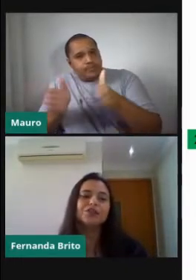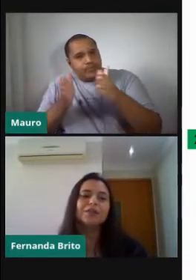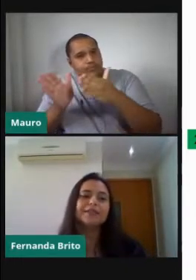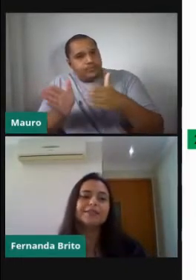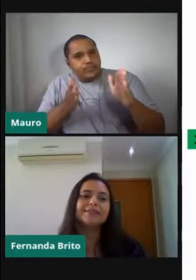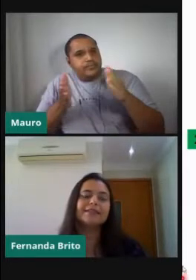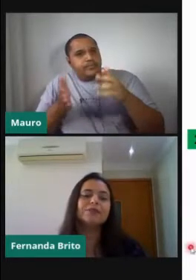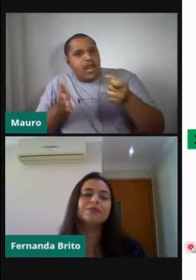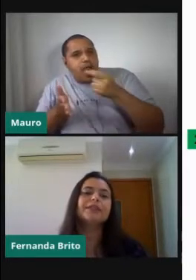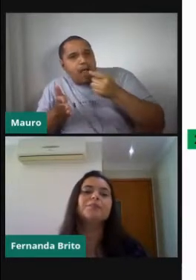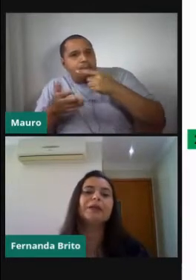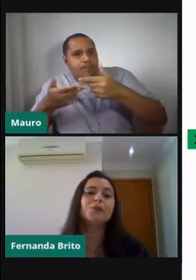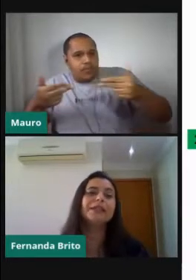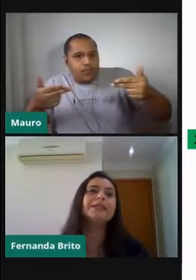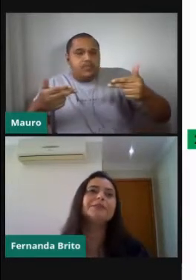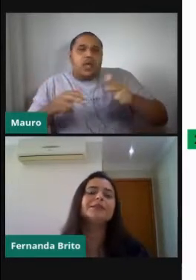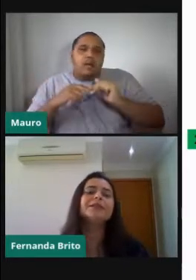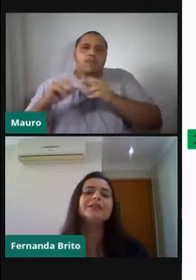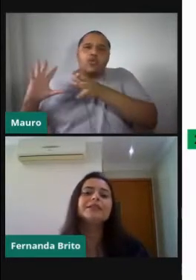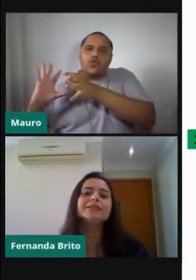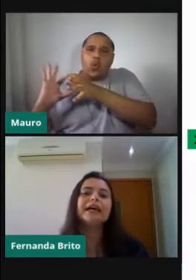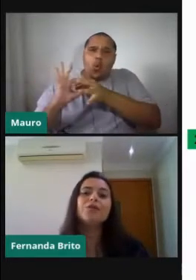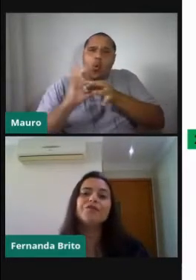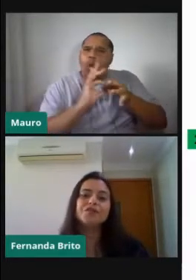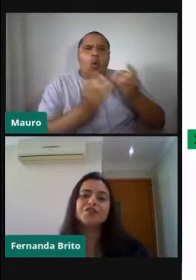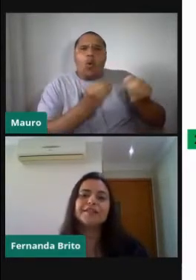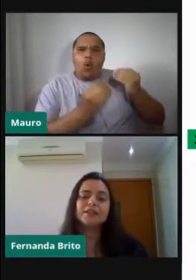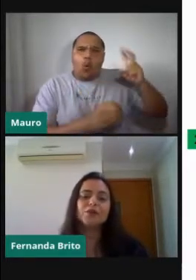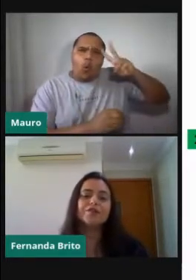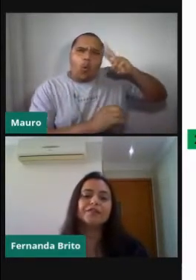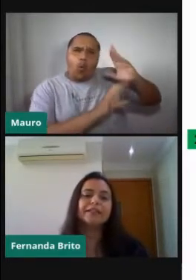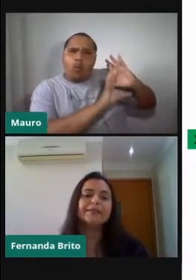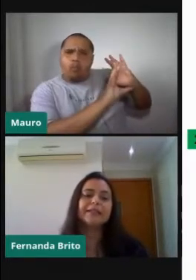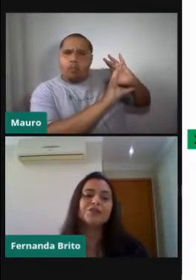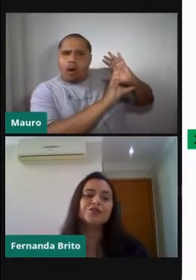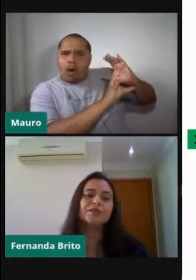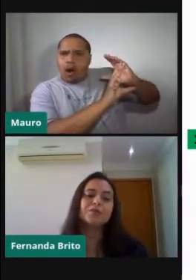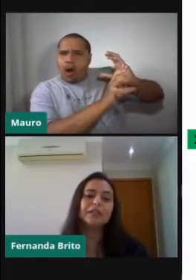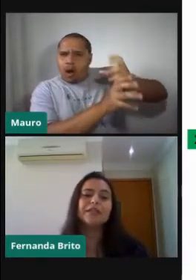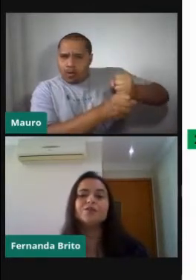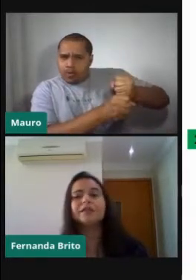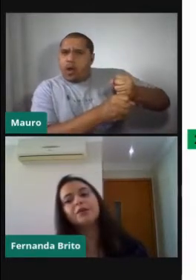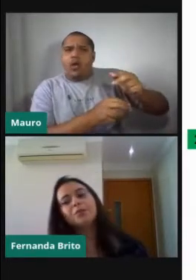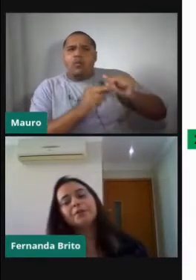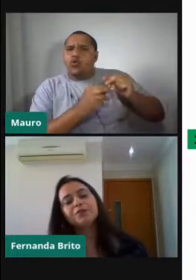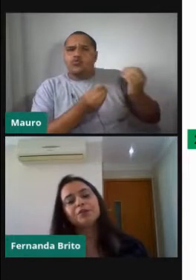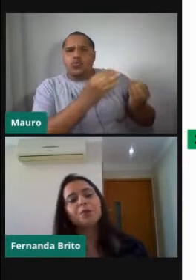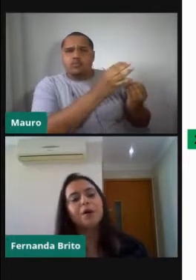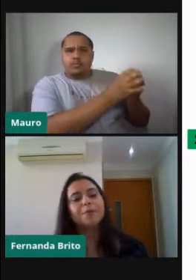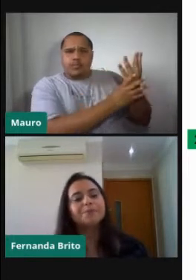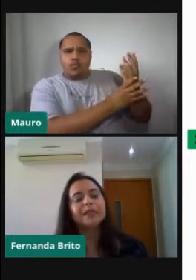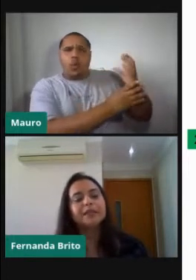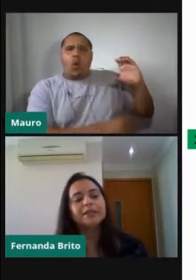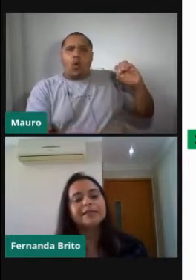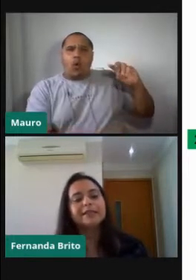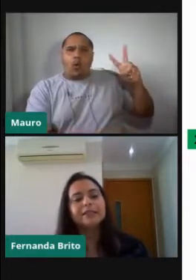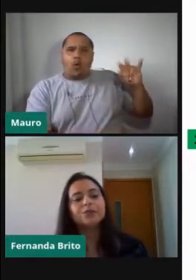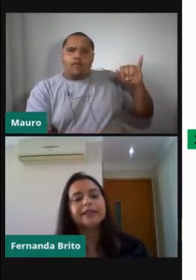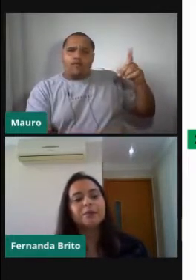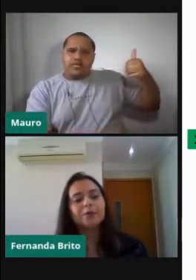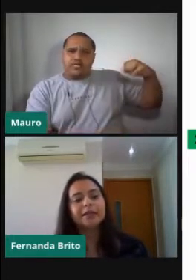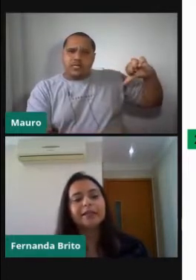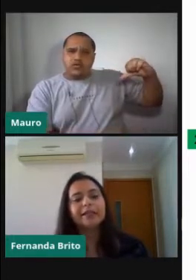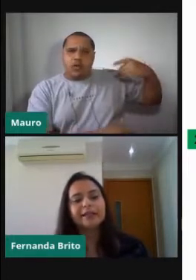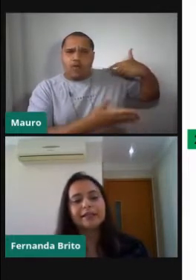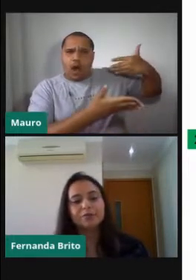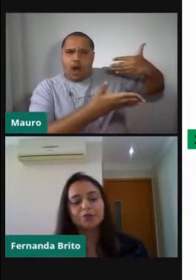da contextualização, né, do panorama da Covid-19, né, desde o seu início até o momento atual. Então, essa linha